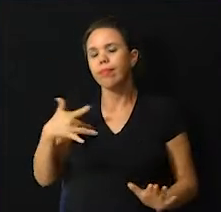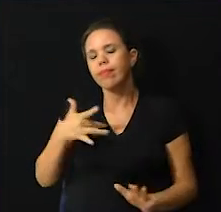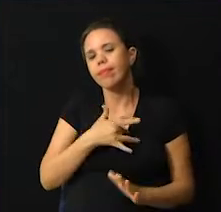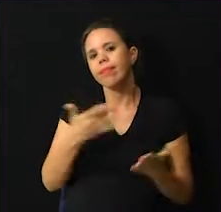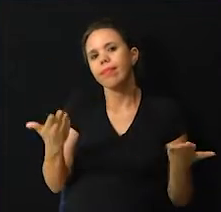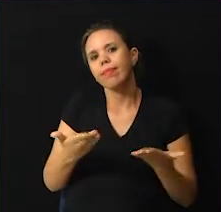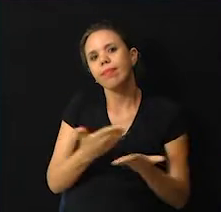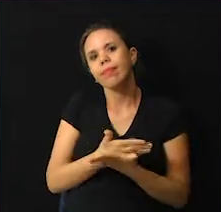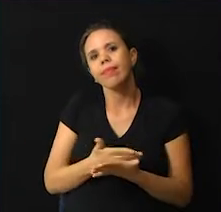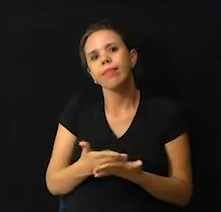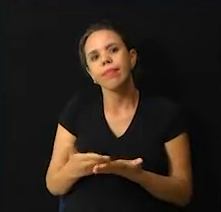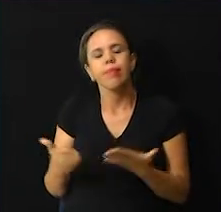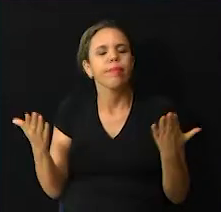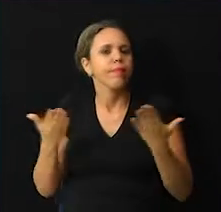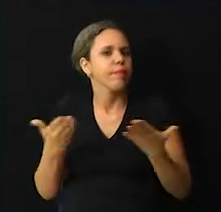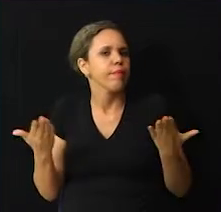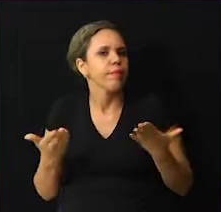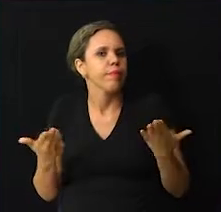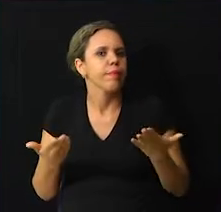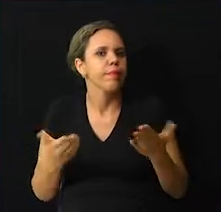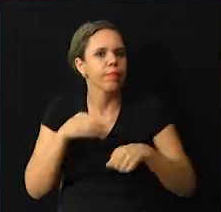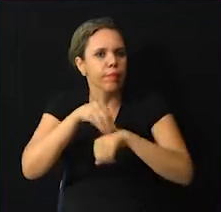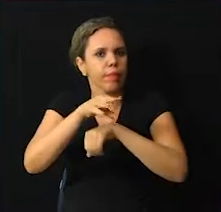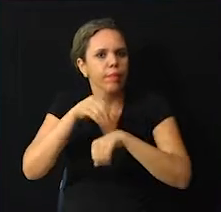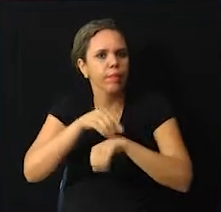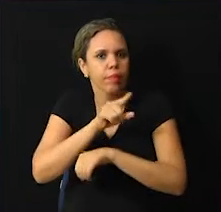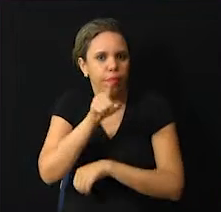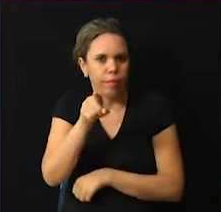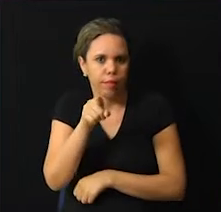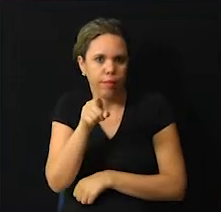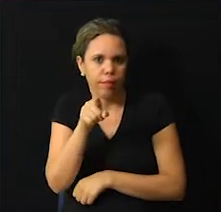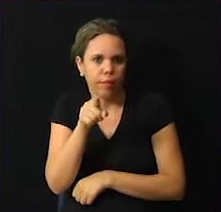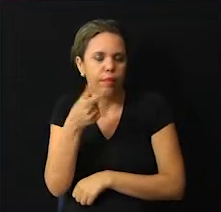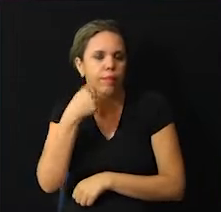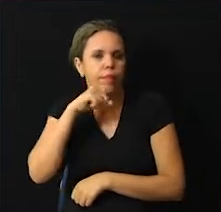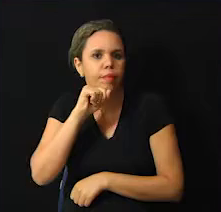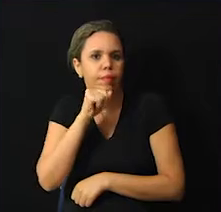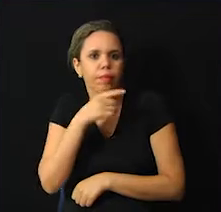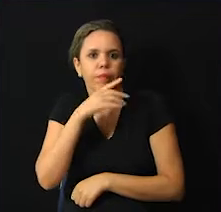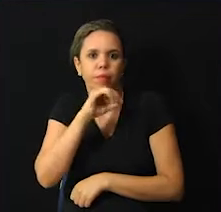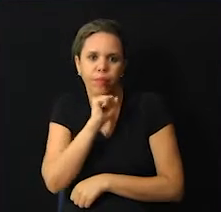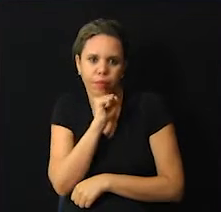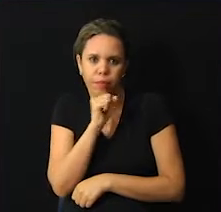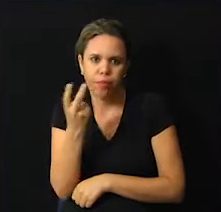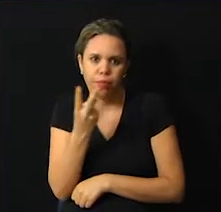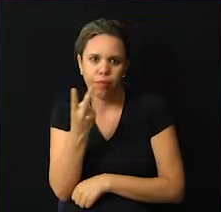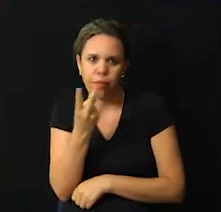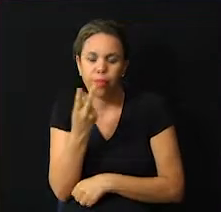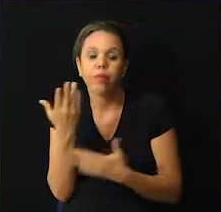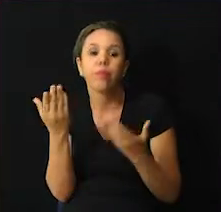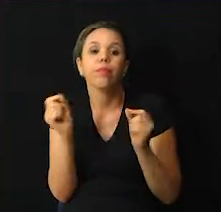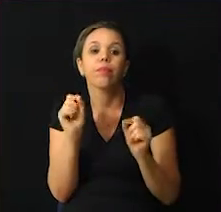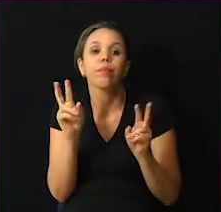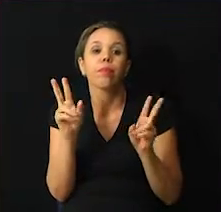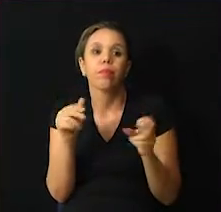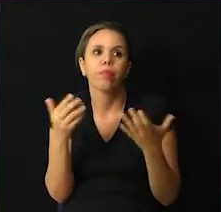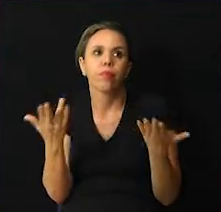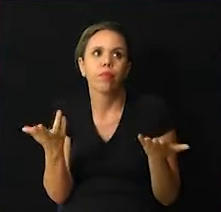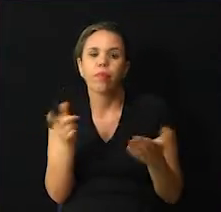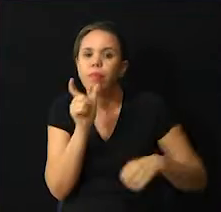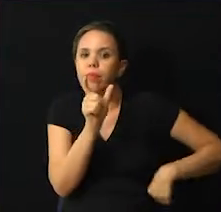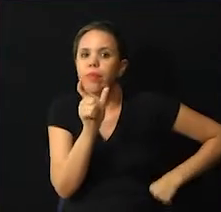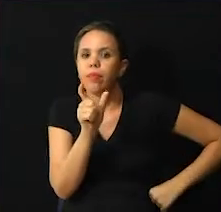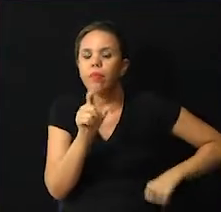Olá, mais um Saúde Agora começando e hoje o nosso recado é para você, mamãe e papai. Afinal, quem